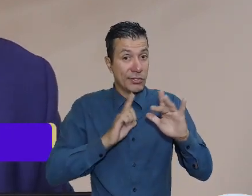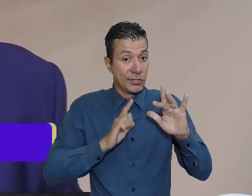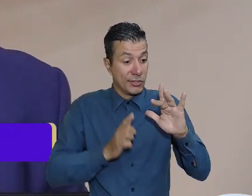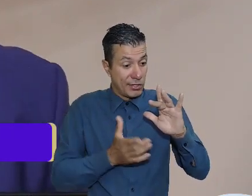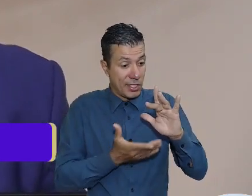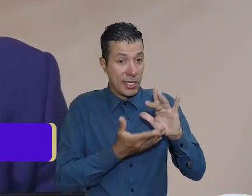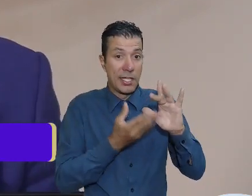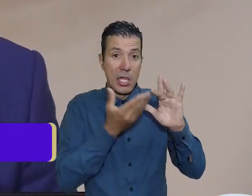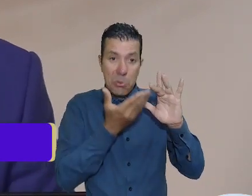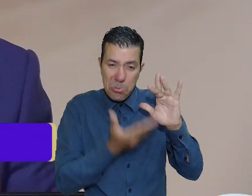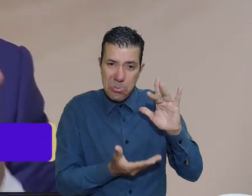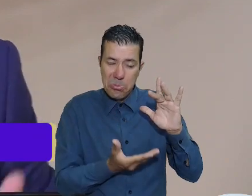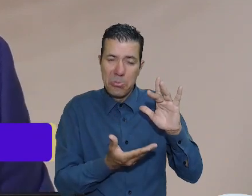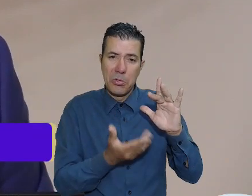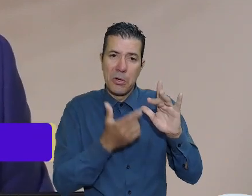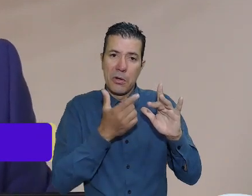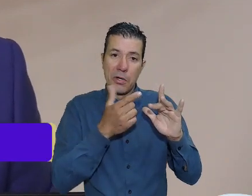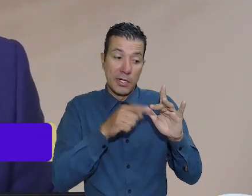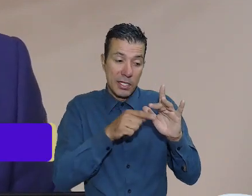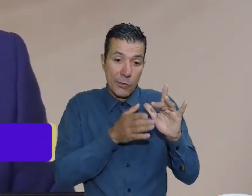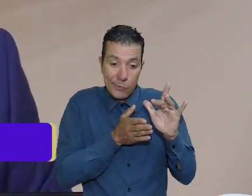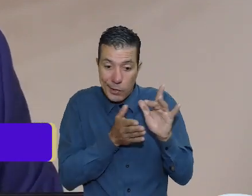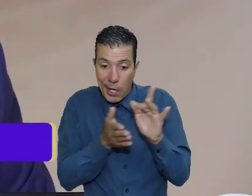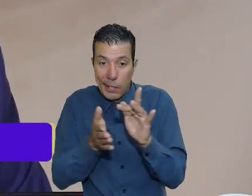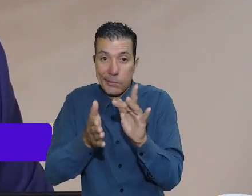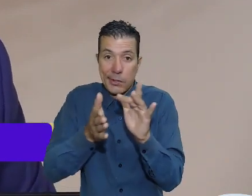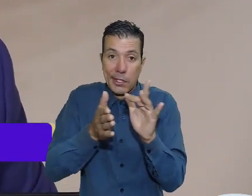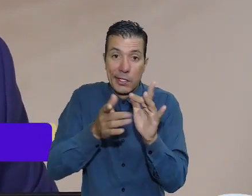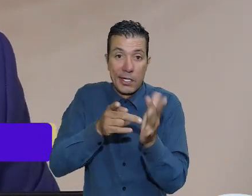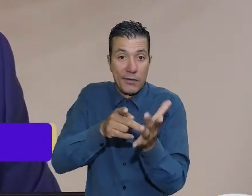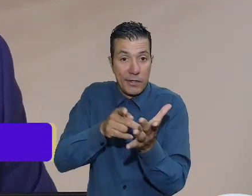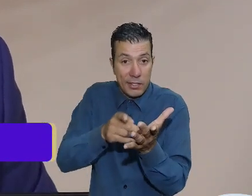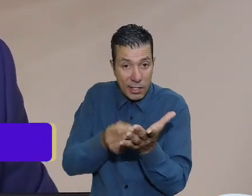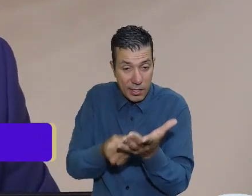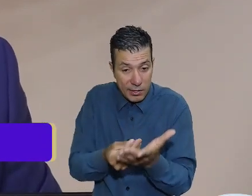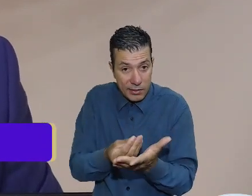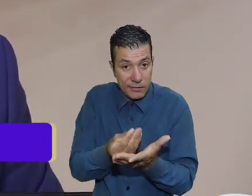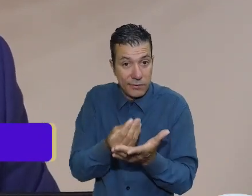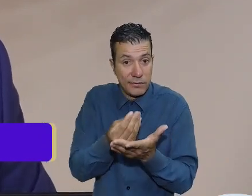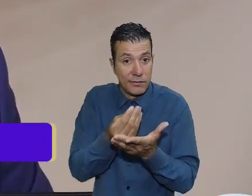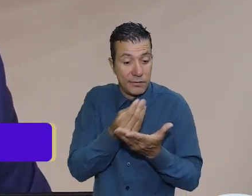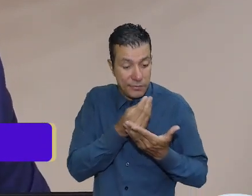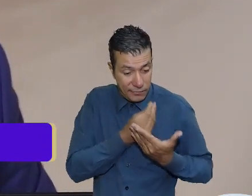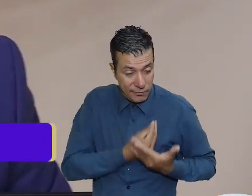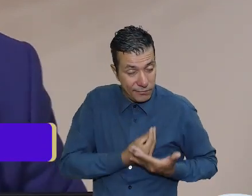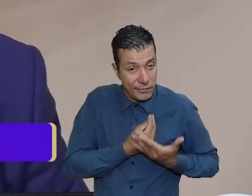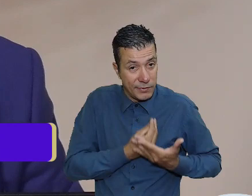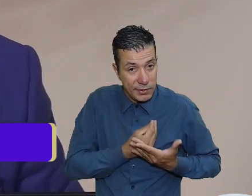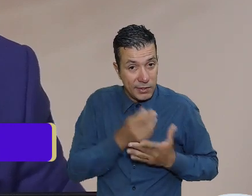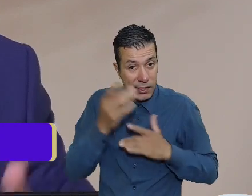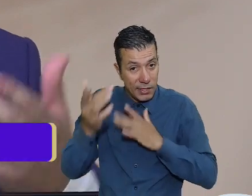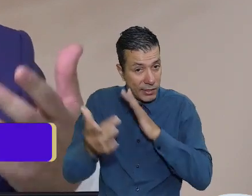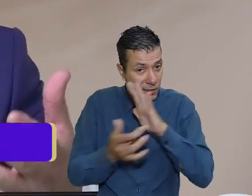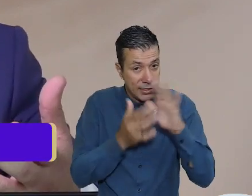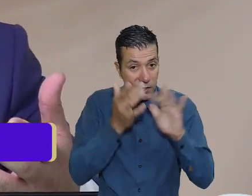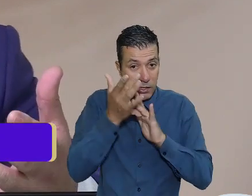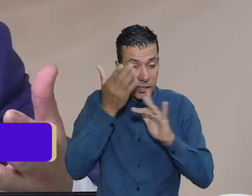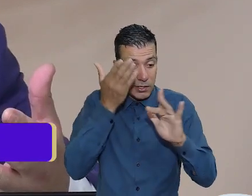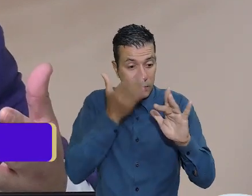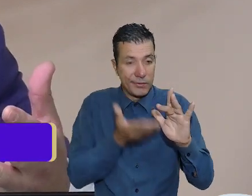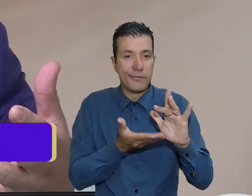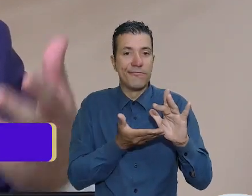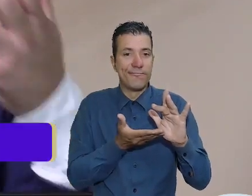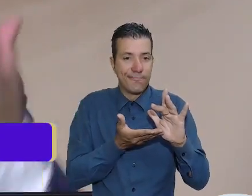ele é a solução. Ele disse: eu sou o caminho, eu sou a verdade, eu sou a vida. Se esse é o seu desejo, se